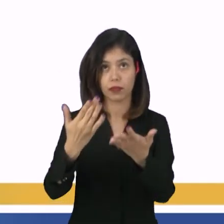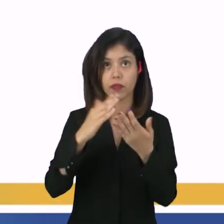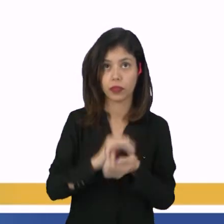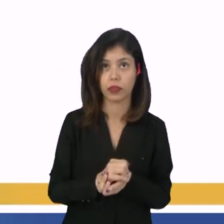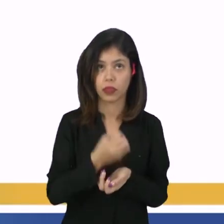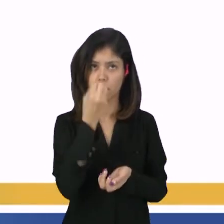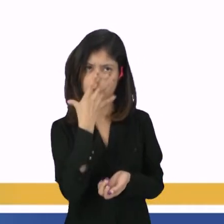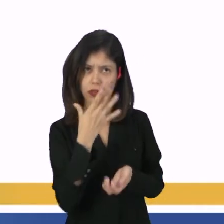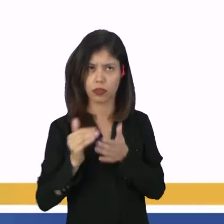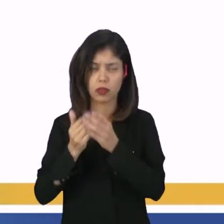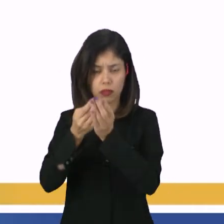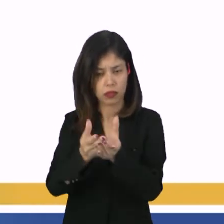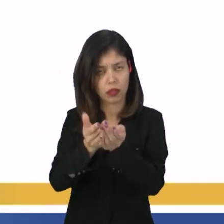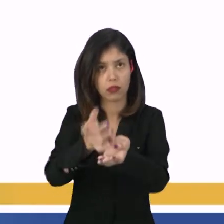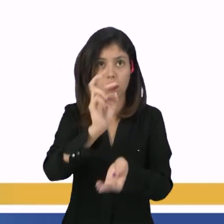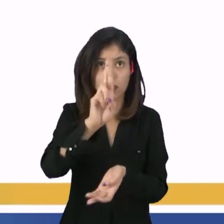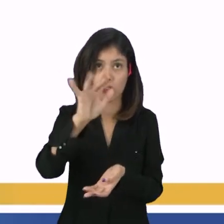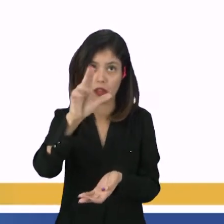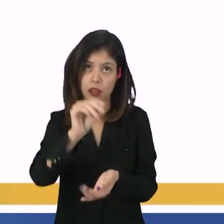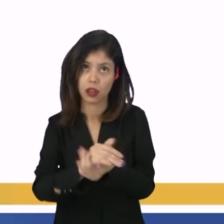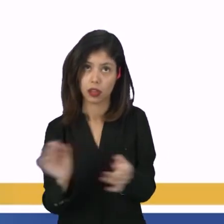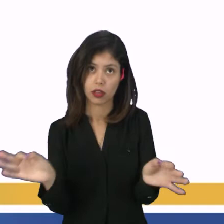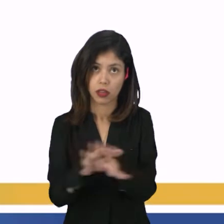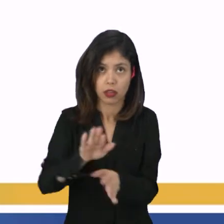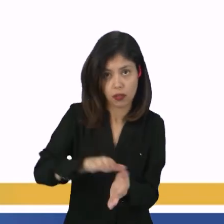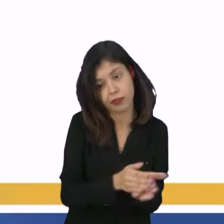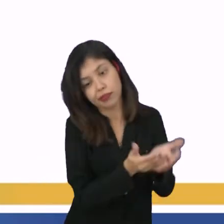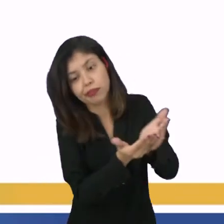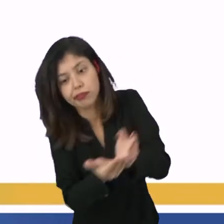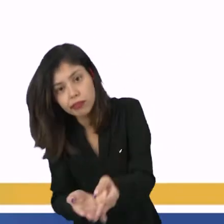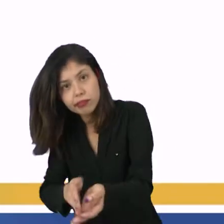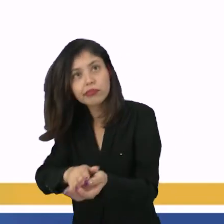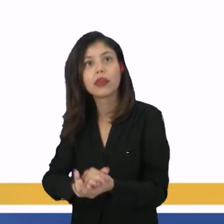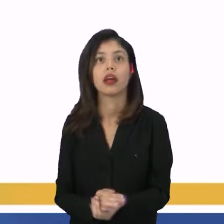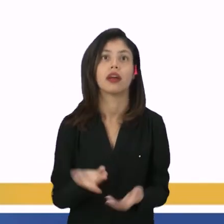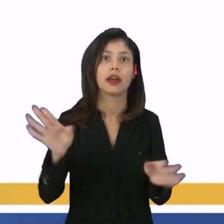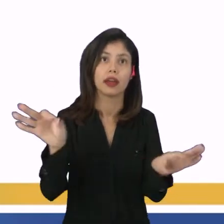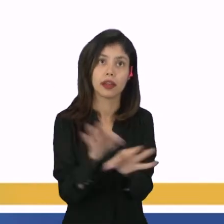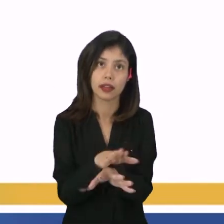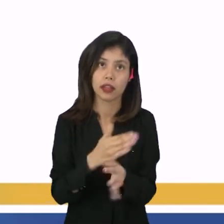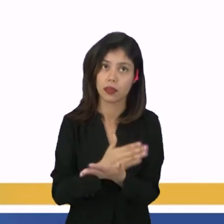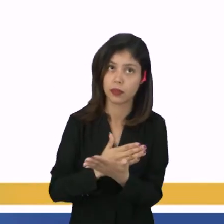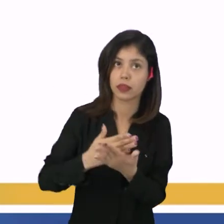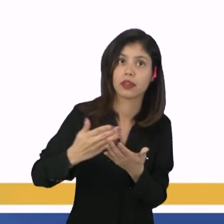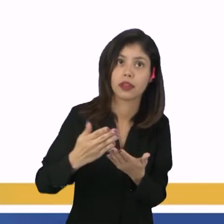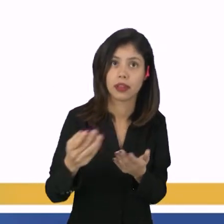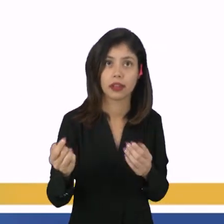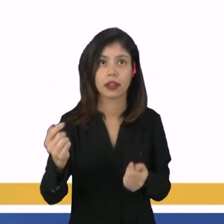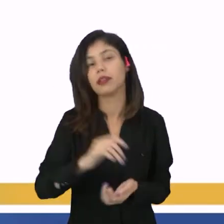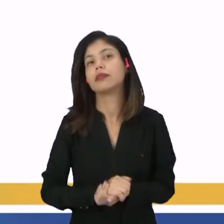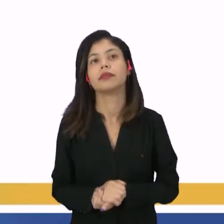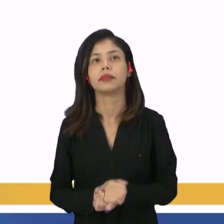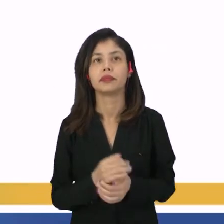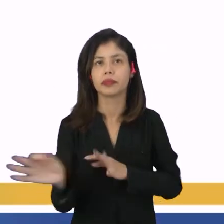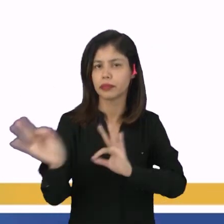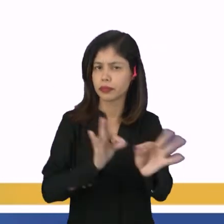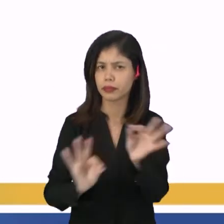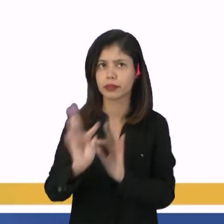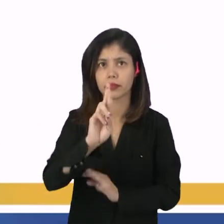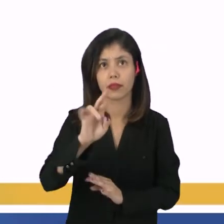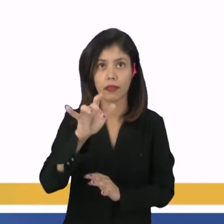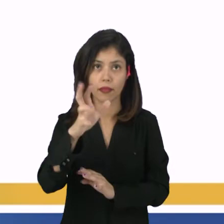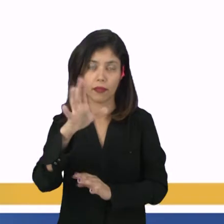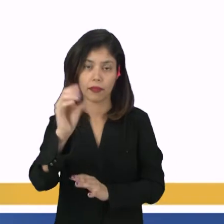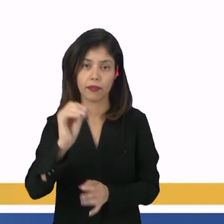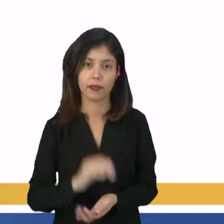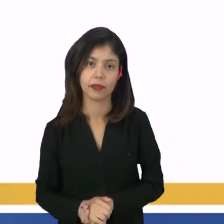uma foto de um navio cargueiro prestes a tombar e naufragar para introduzir uma apresentação sobre preparação para o